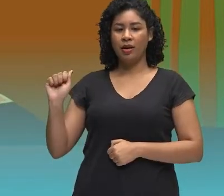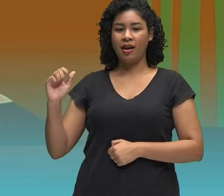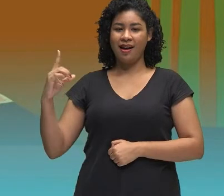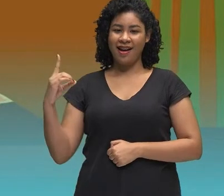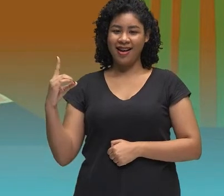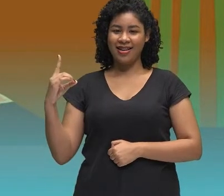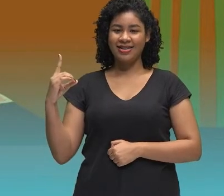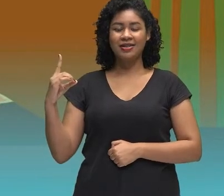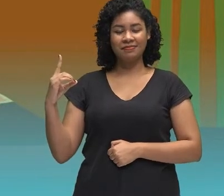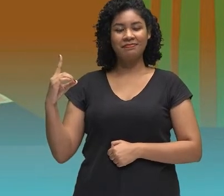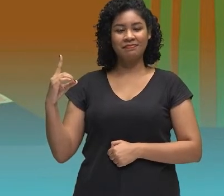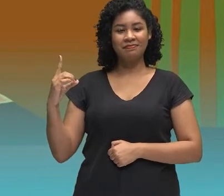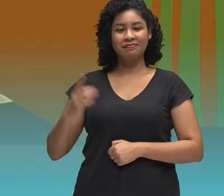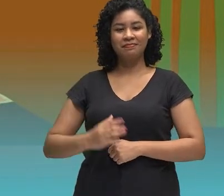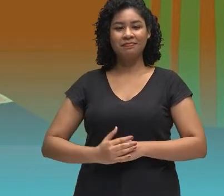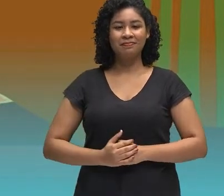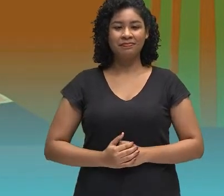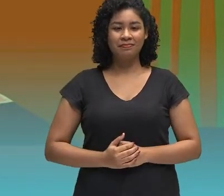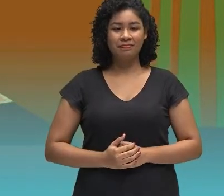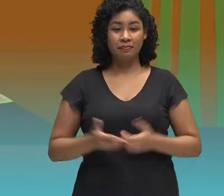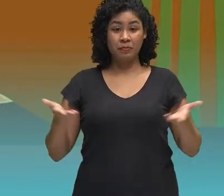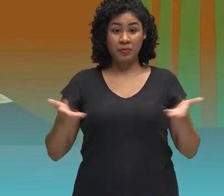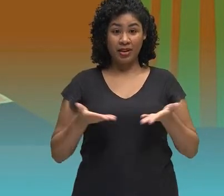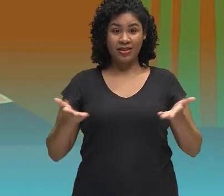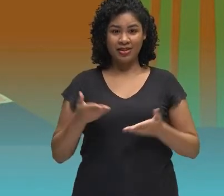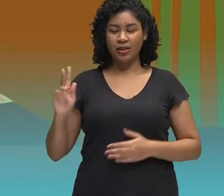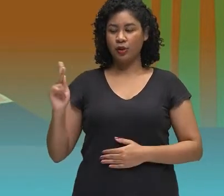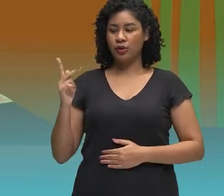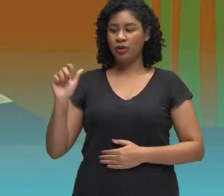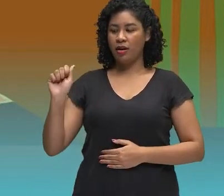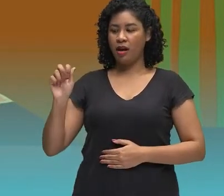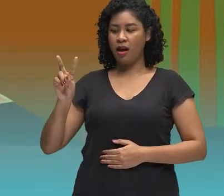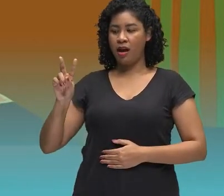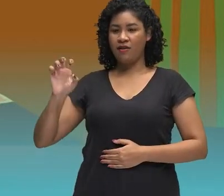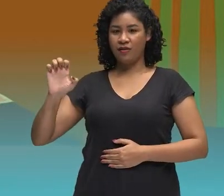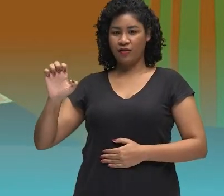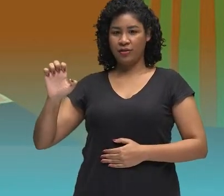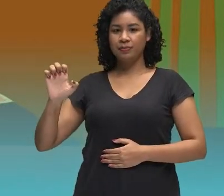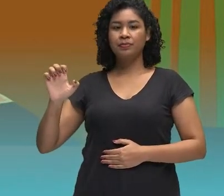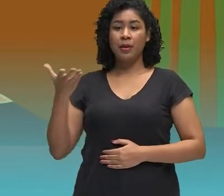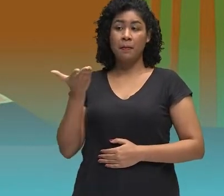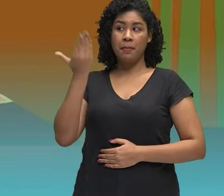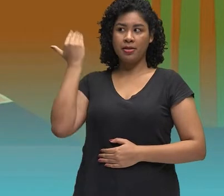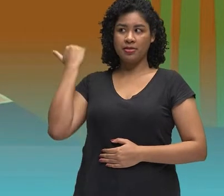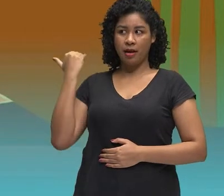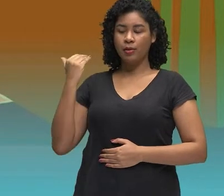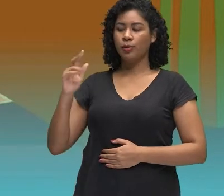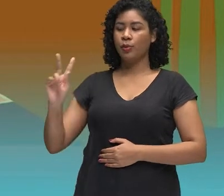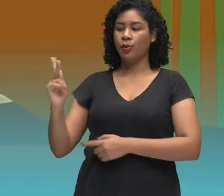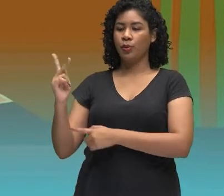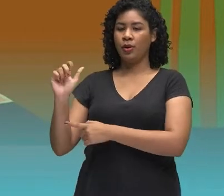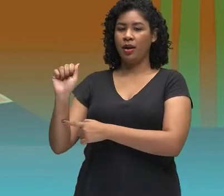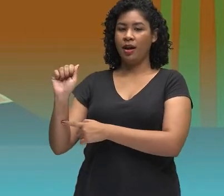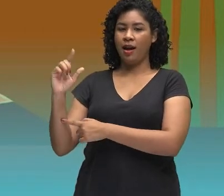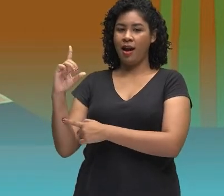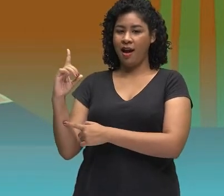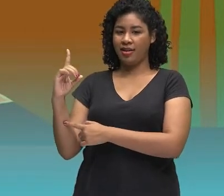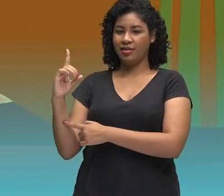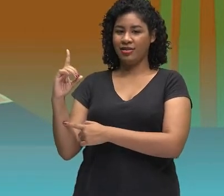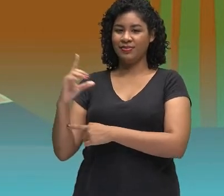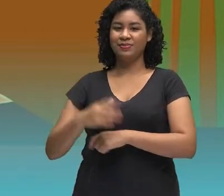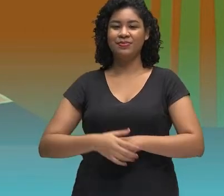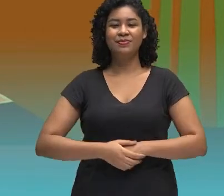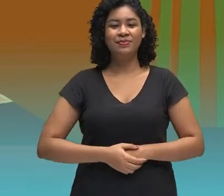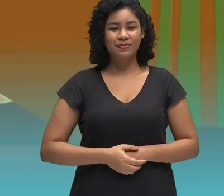verbo have, na forma do presente, o passado dele é had. Had. Had.